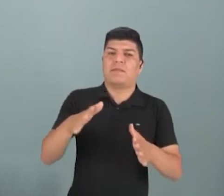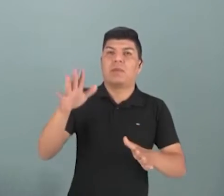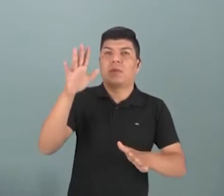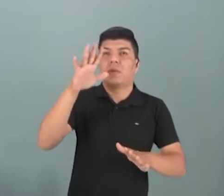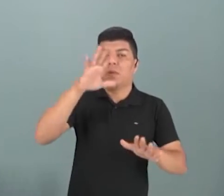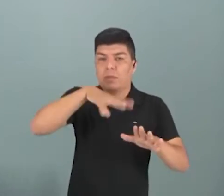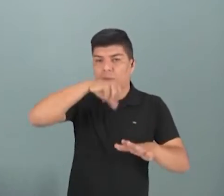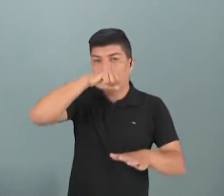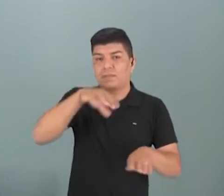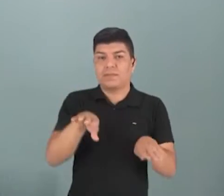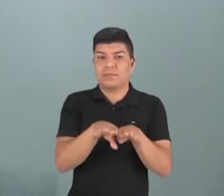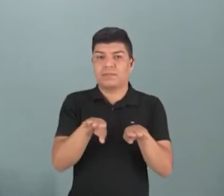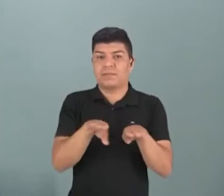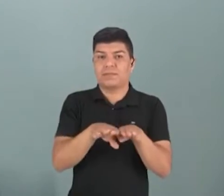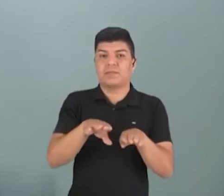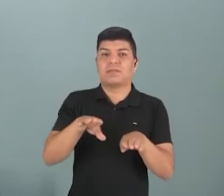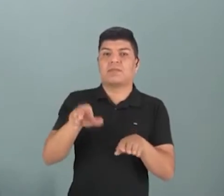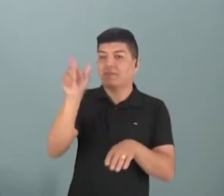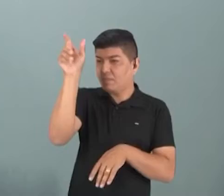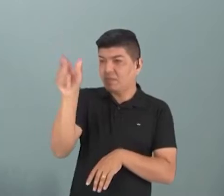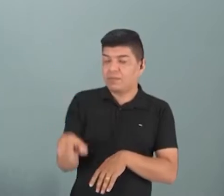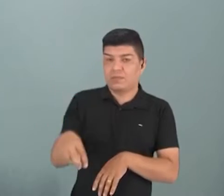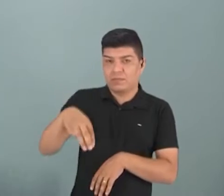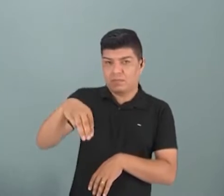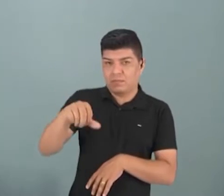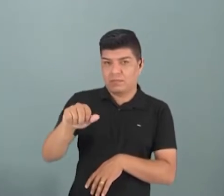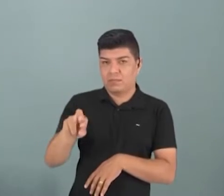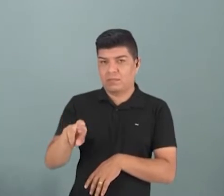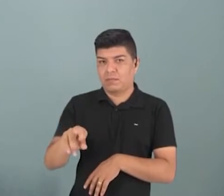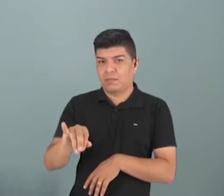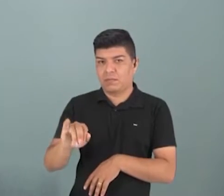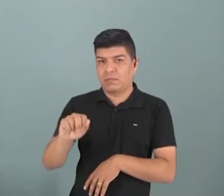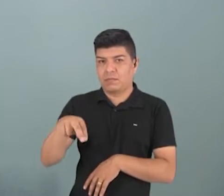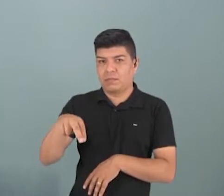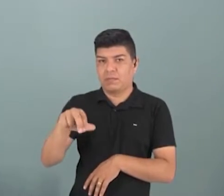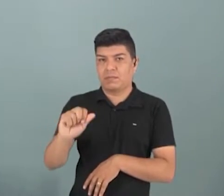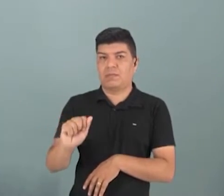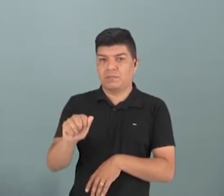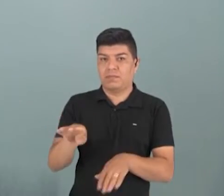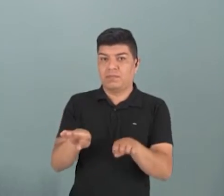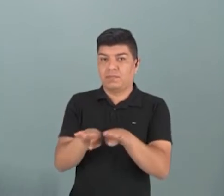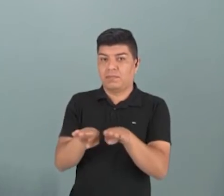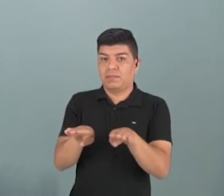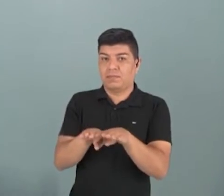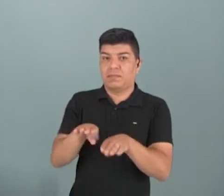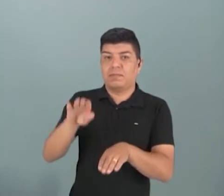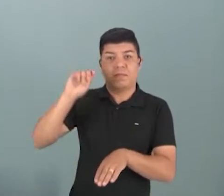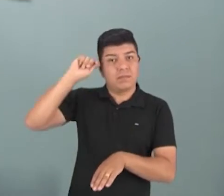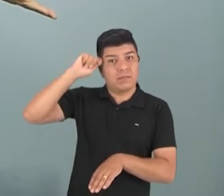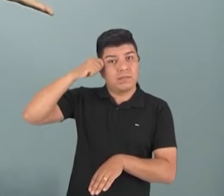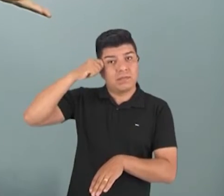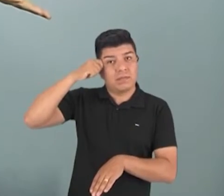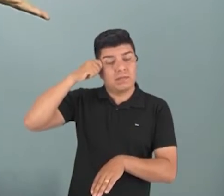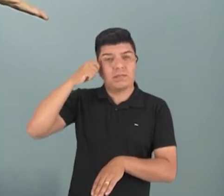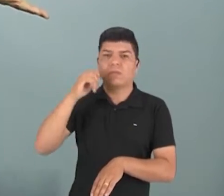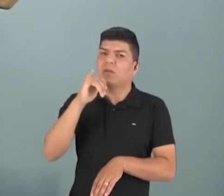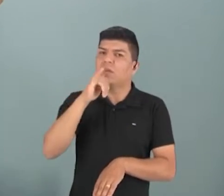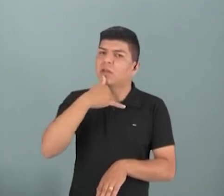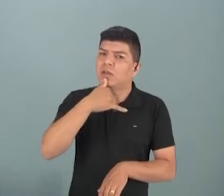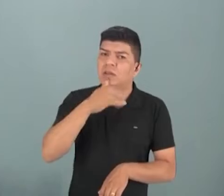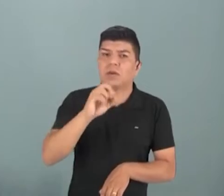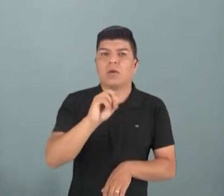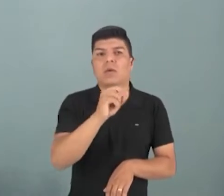e ela é negra e também ela é triste ou é